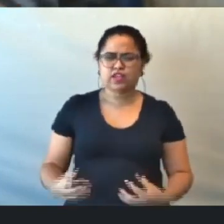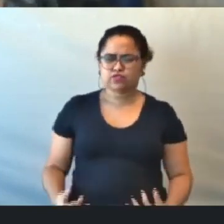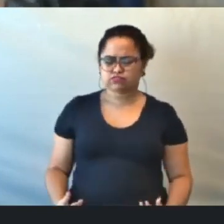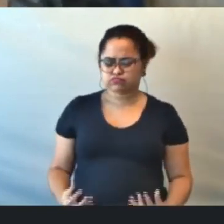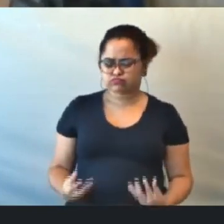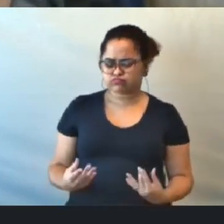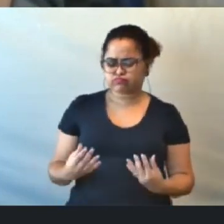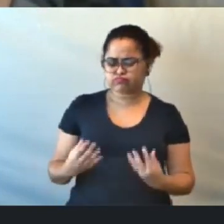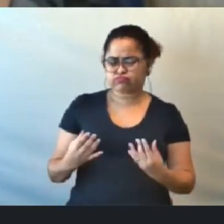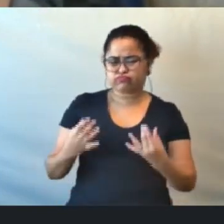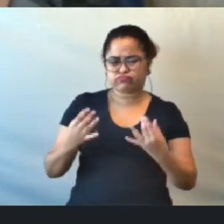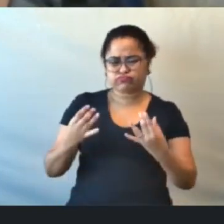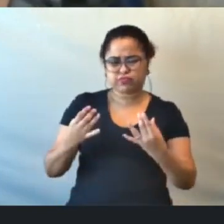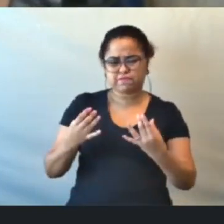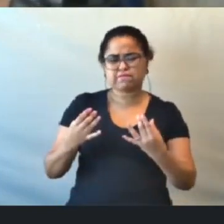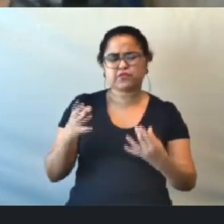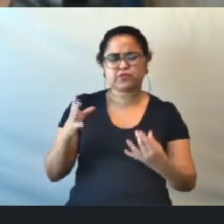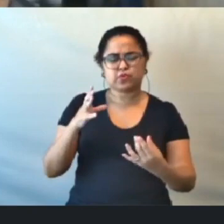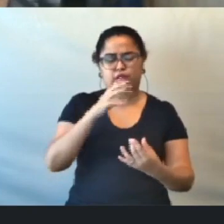poluentes,